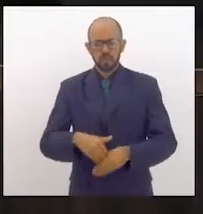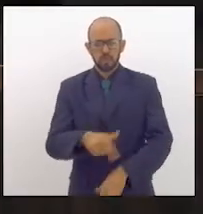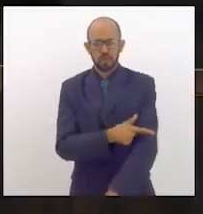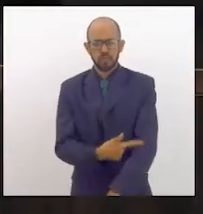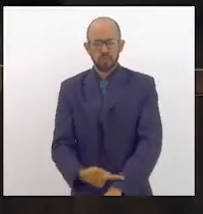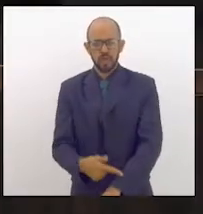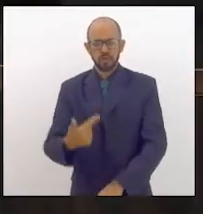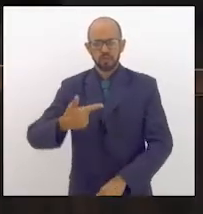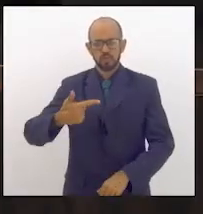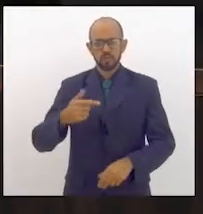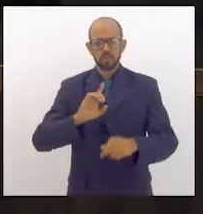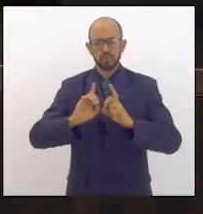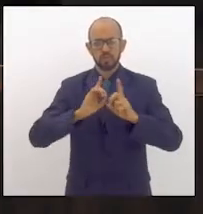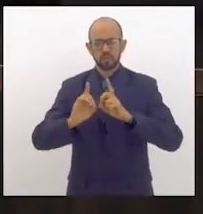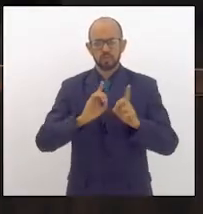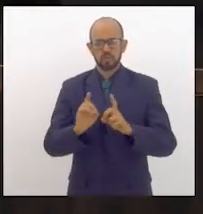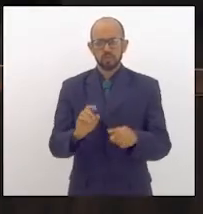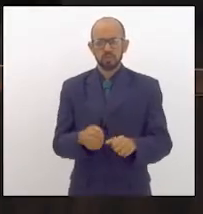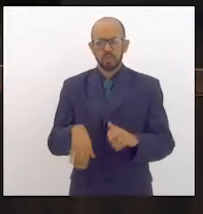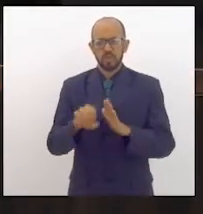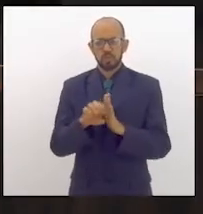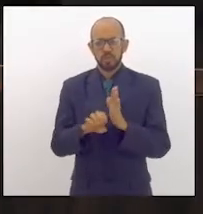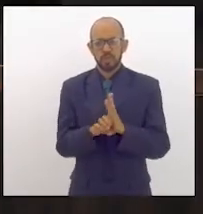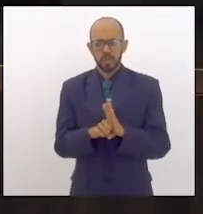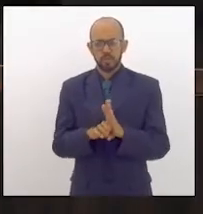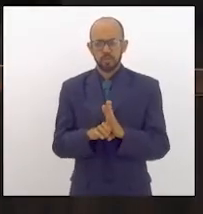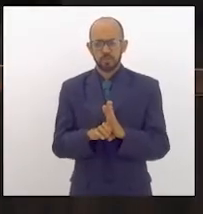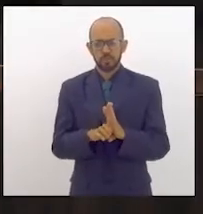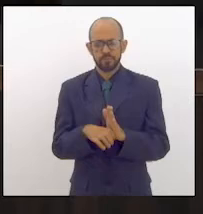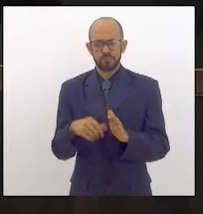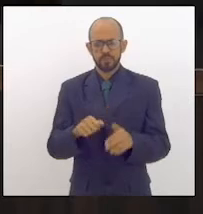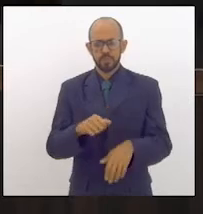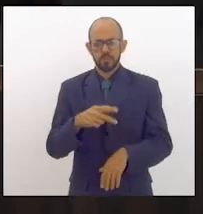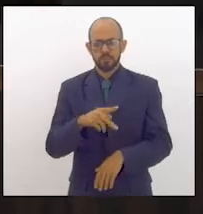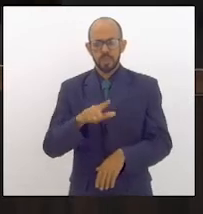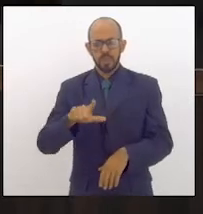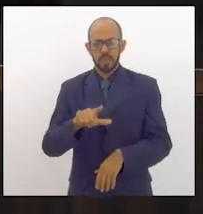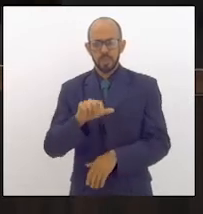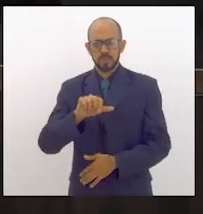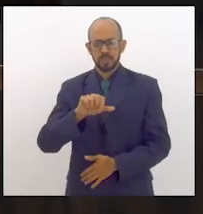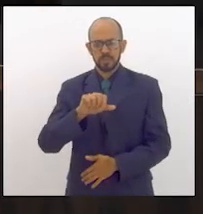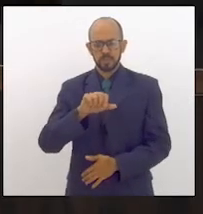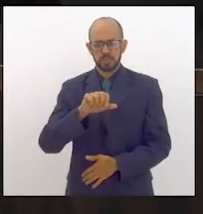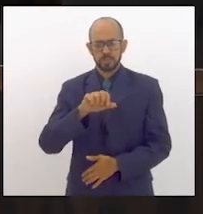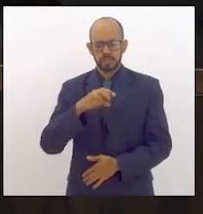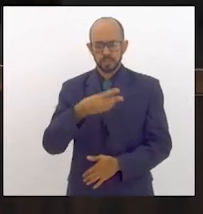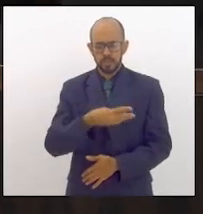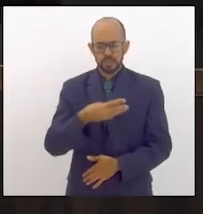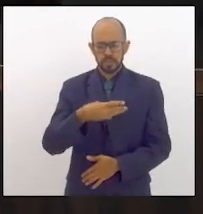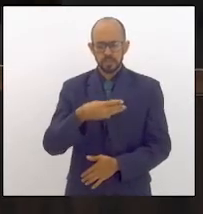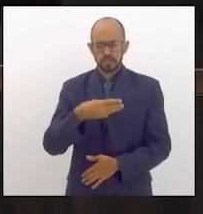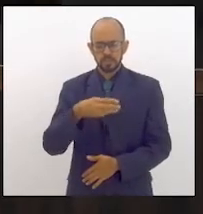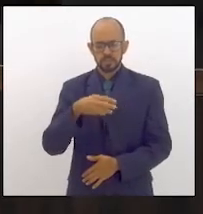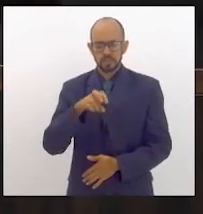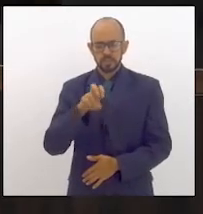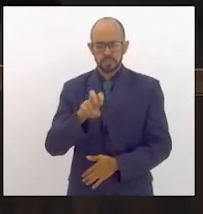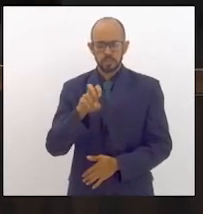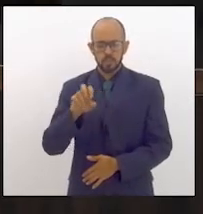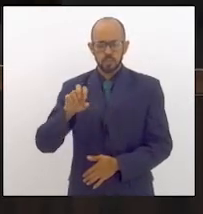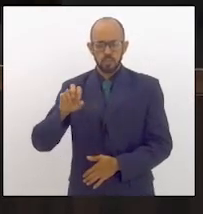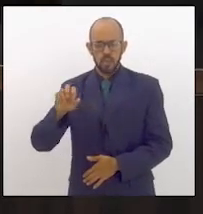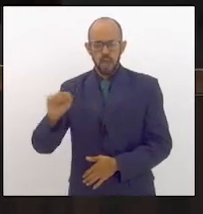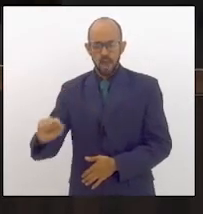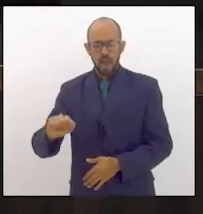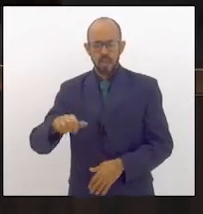em votação em segunda discussão redação do vencido assim emendado projeto de lei 354 a de 15 de autoria do deputado Paulo Ramos